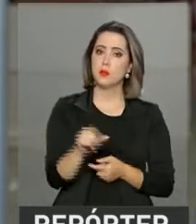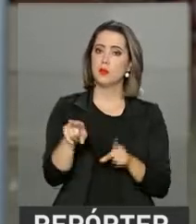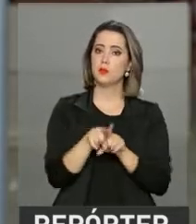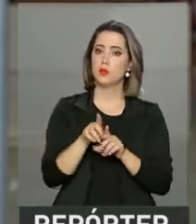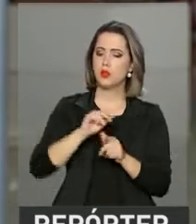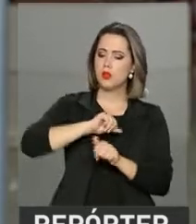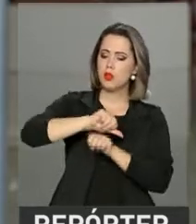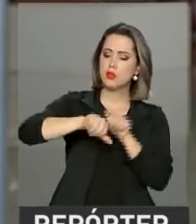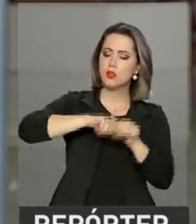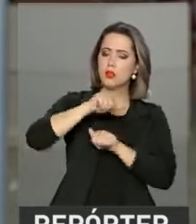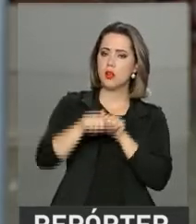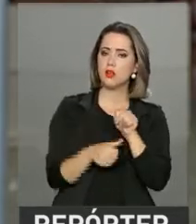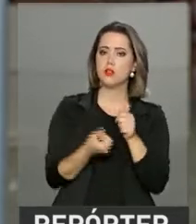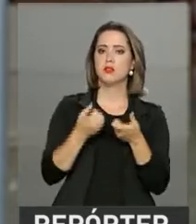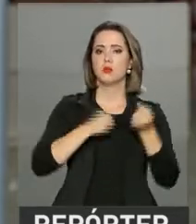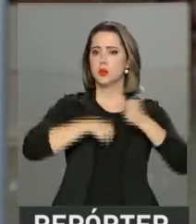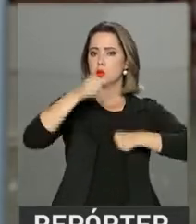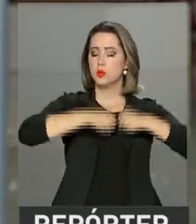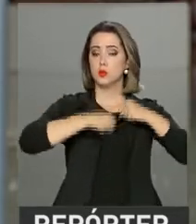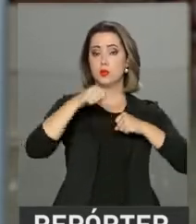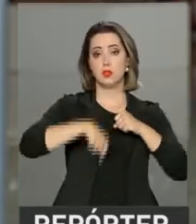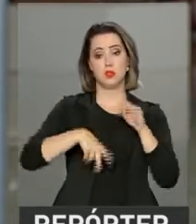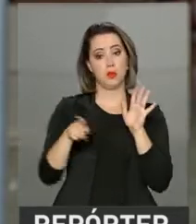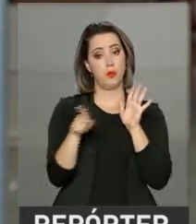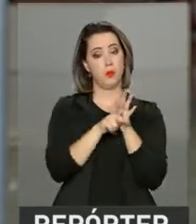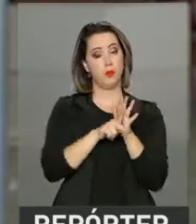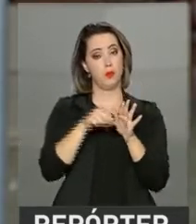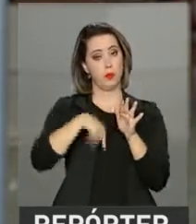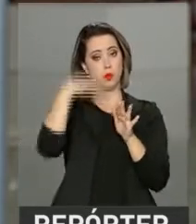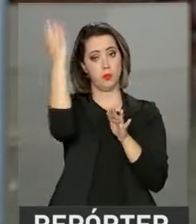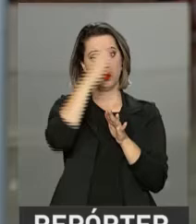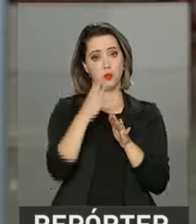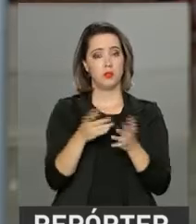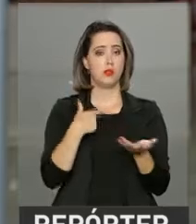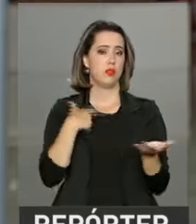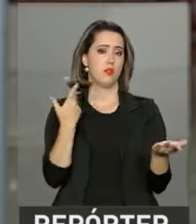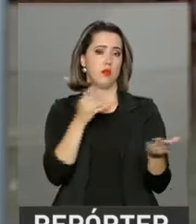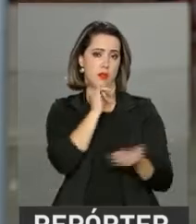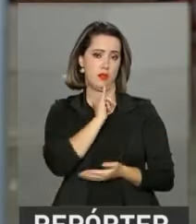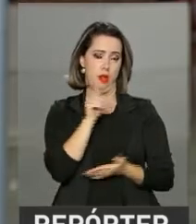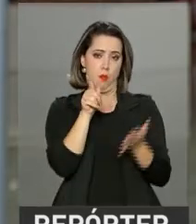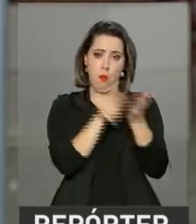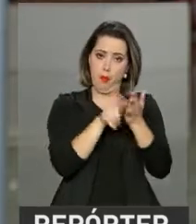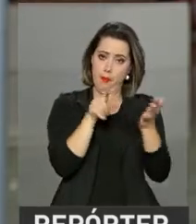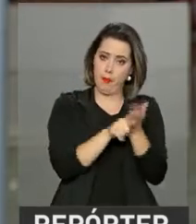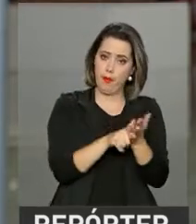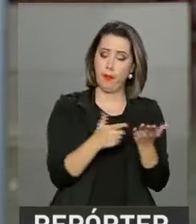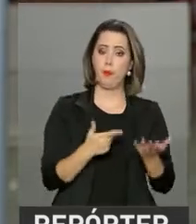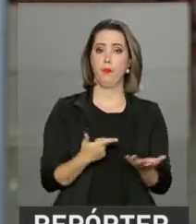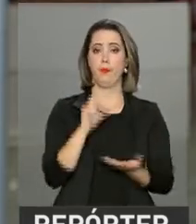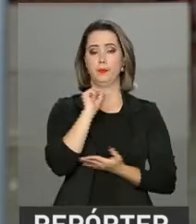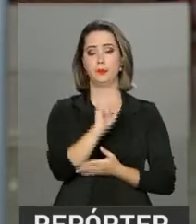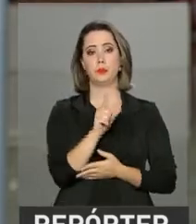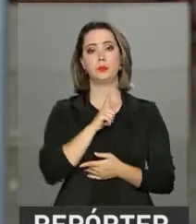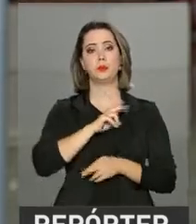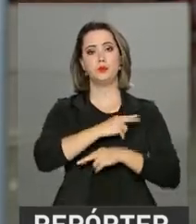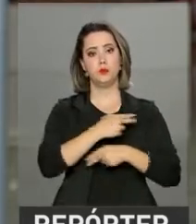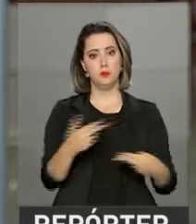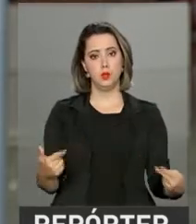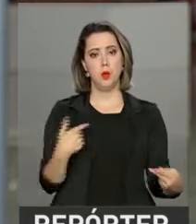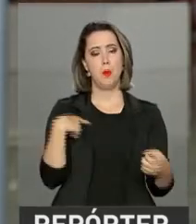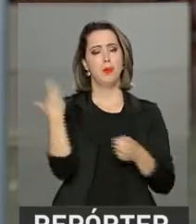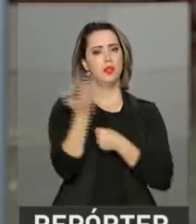por algum processo de industrialização, como por exemplo a celulose que entra na fabricação do papel, e os